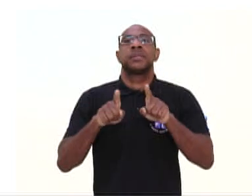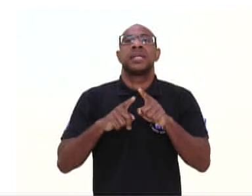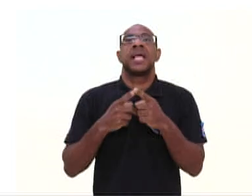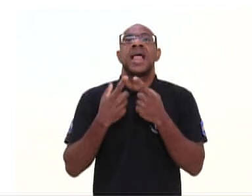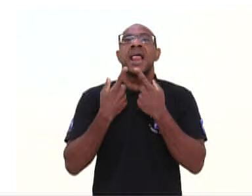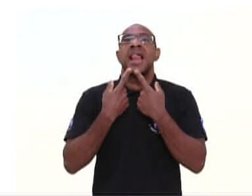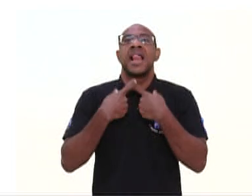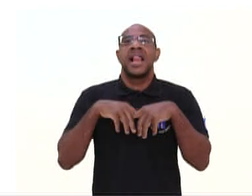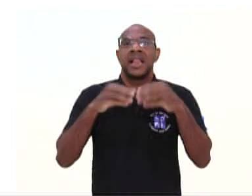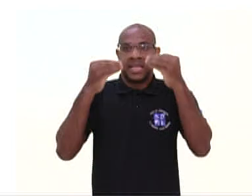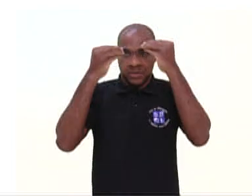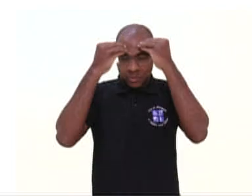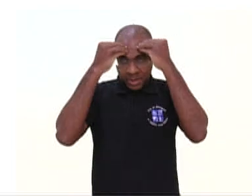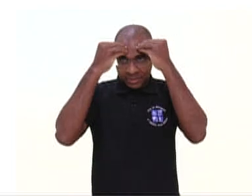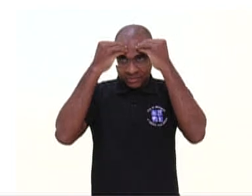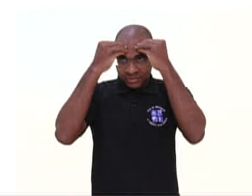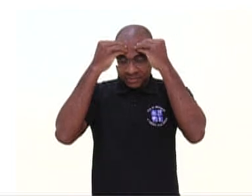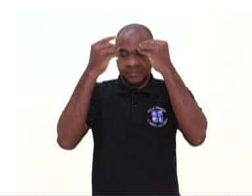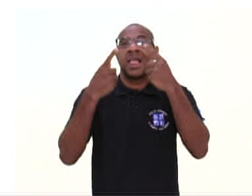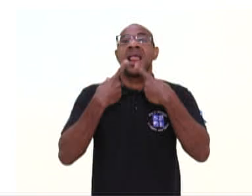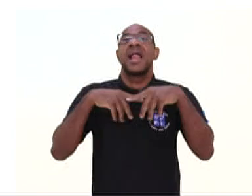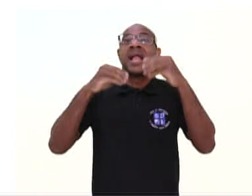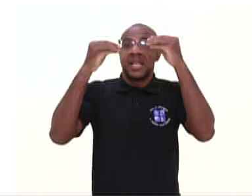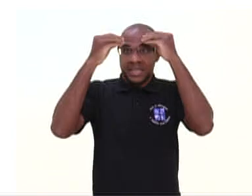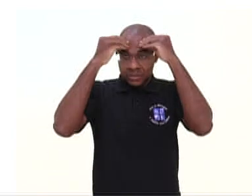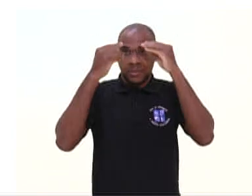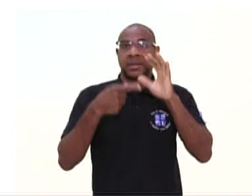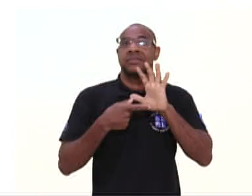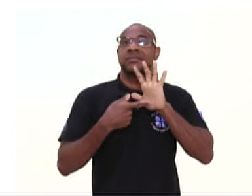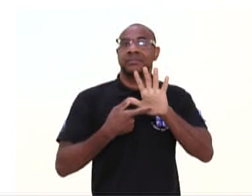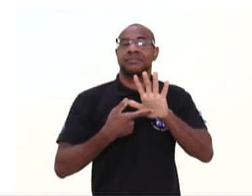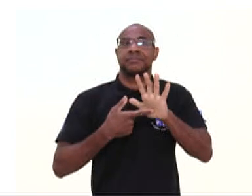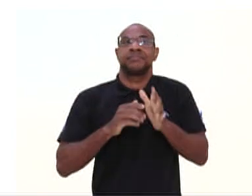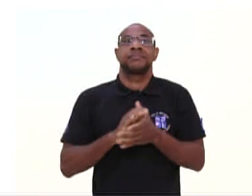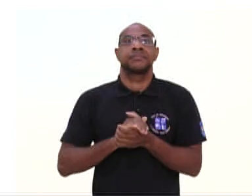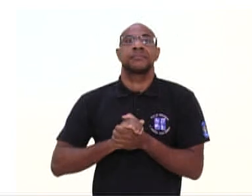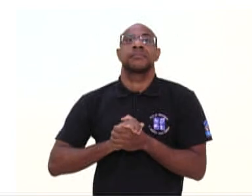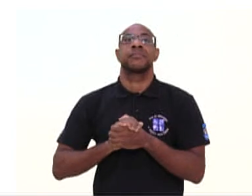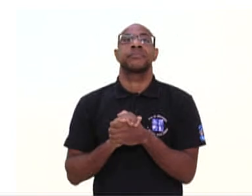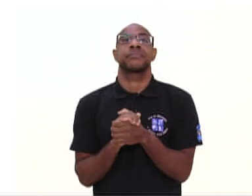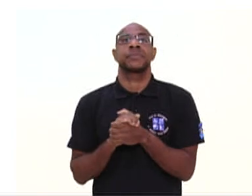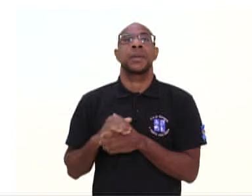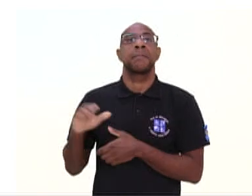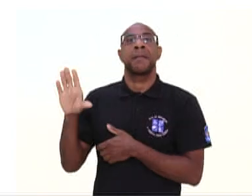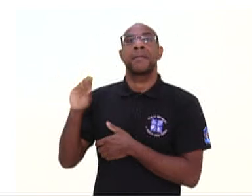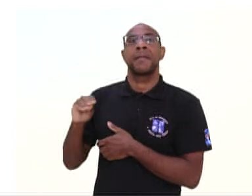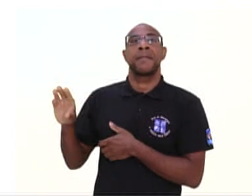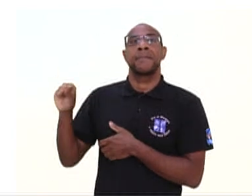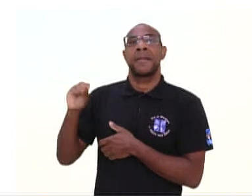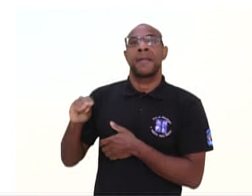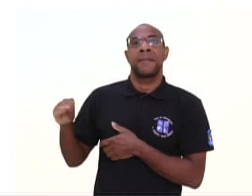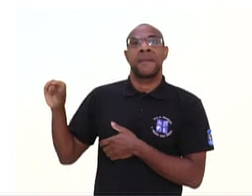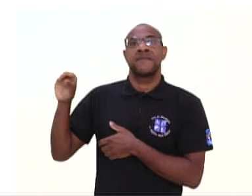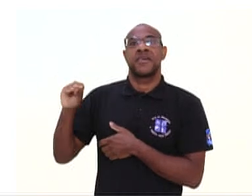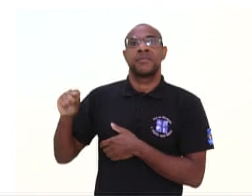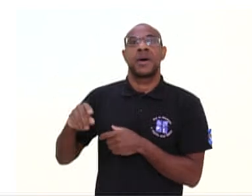Essa é uma das principais características deste gênero do discurso, tão produtivo nos últimos 15 anos, que nos